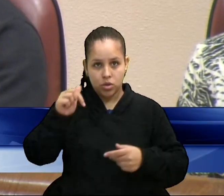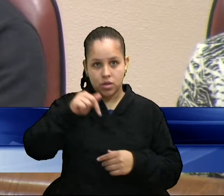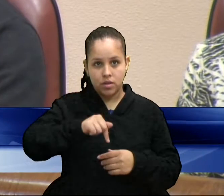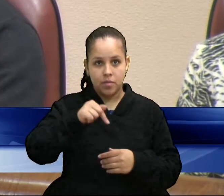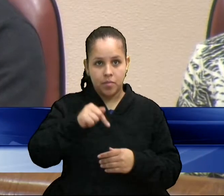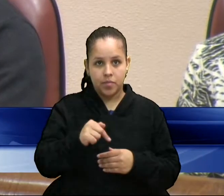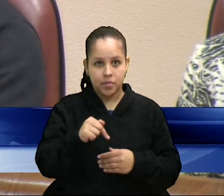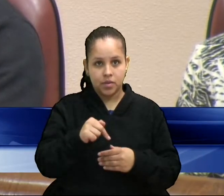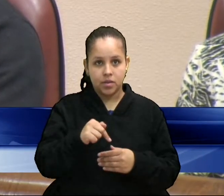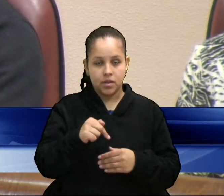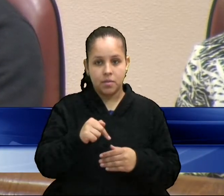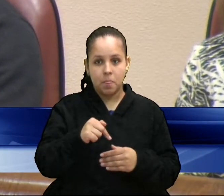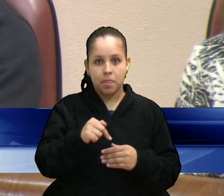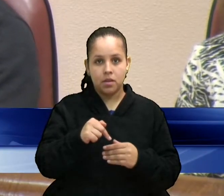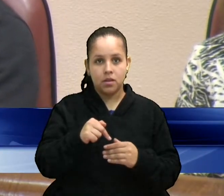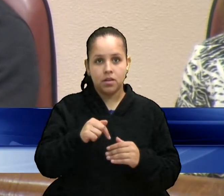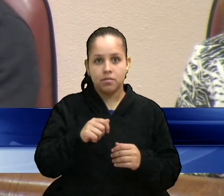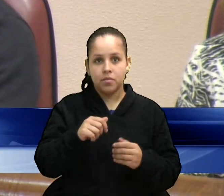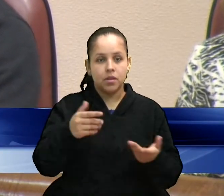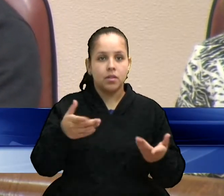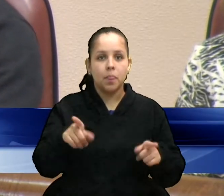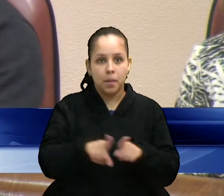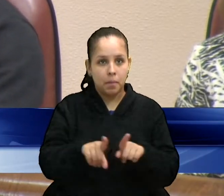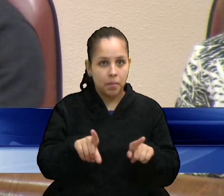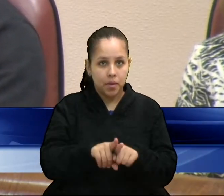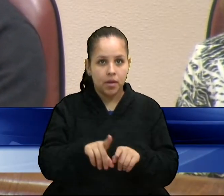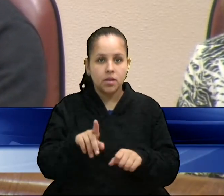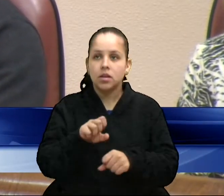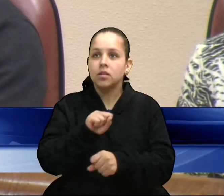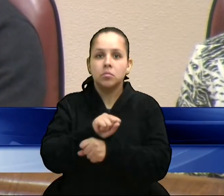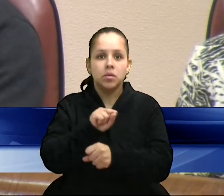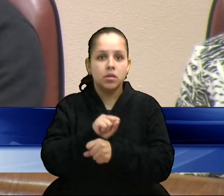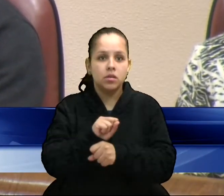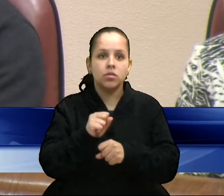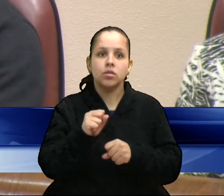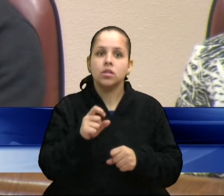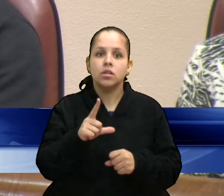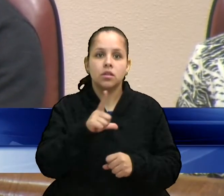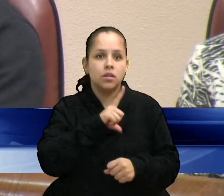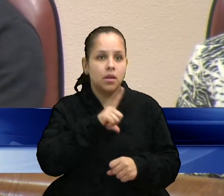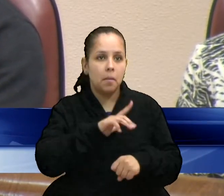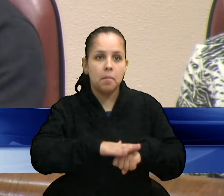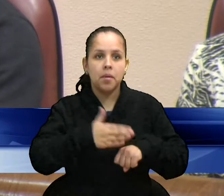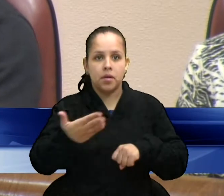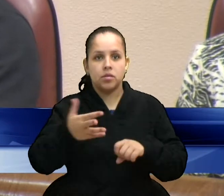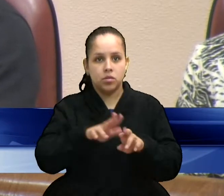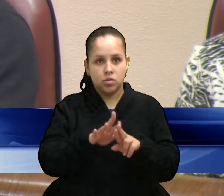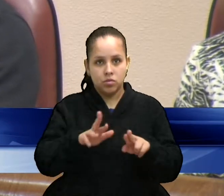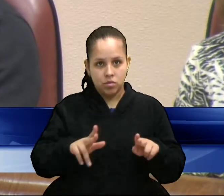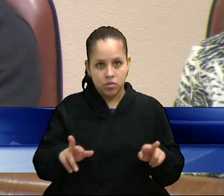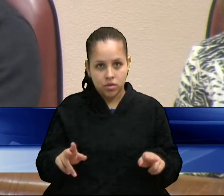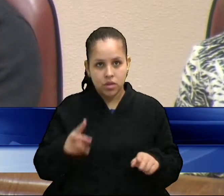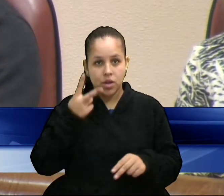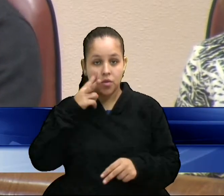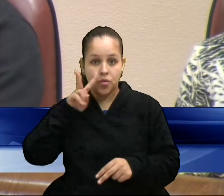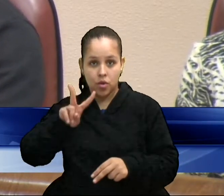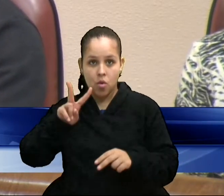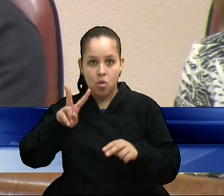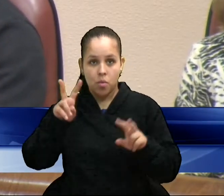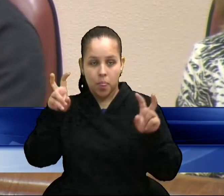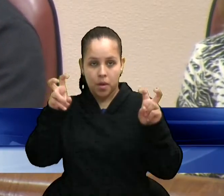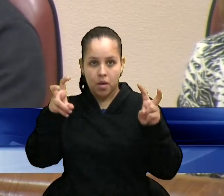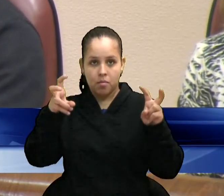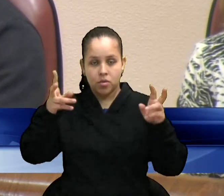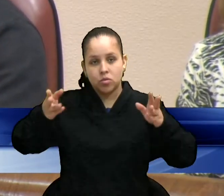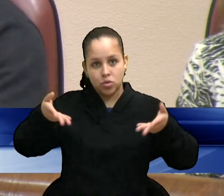da comissão estaremos à disposição aí para nós tratar, então, sobre esse tema que a gente viu no dia de hoje, que é um